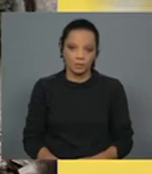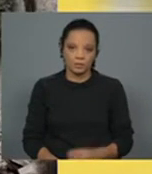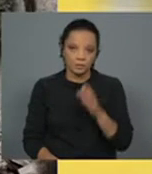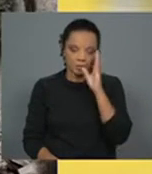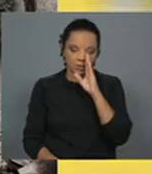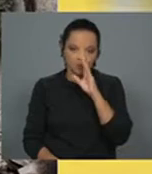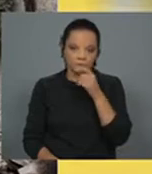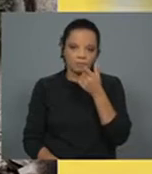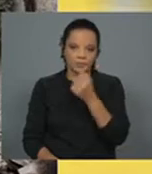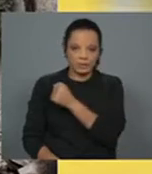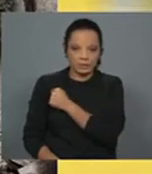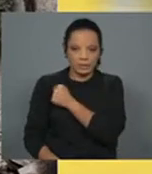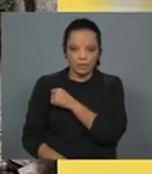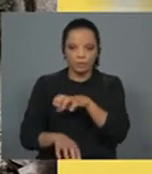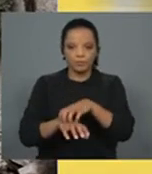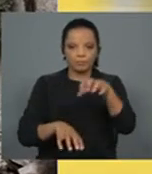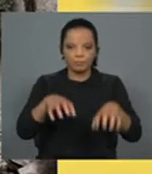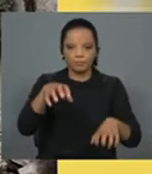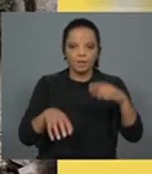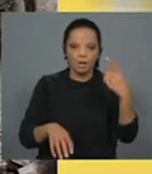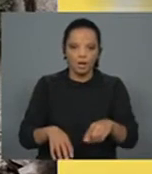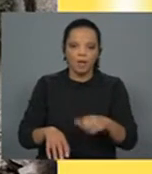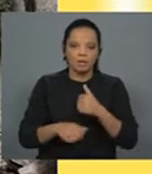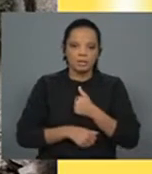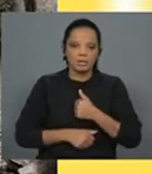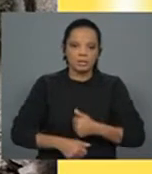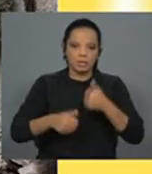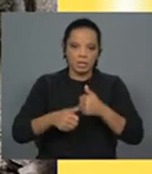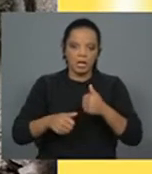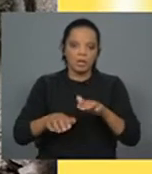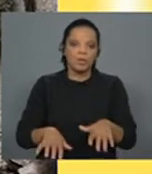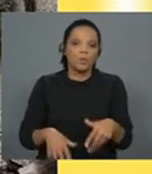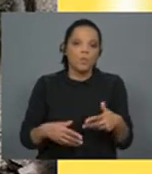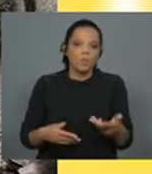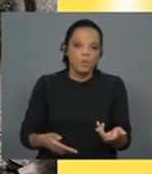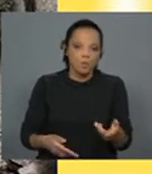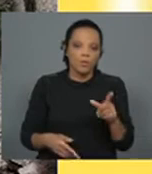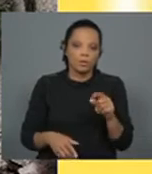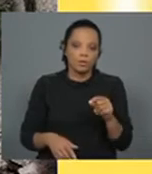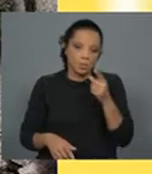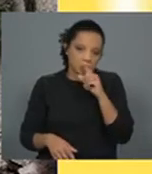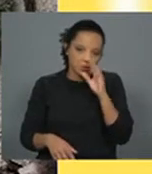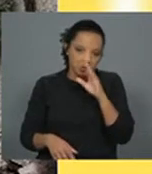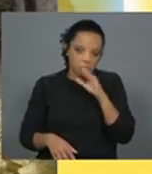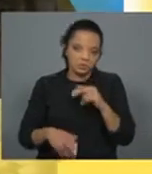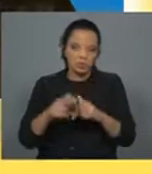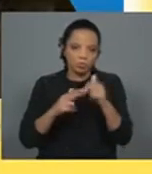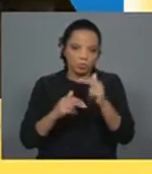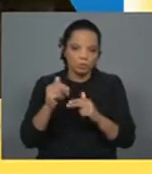habitados, nas cidades ou então mesmo nas zonas onde há construção importante, indústrias